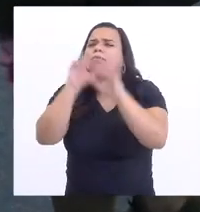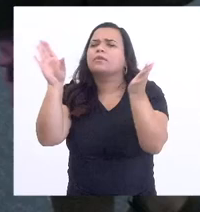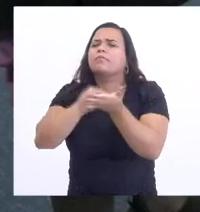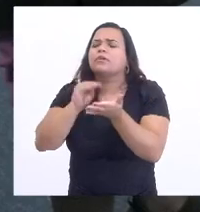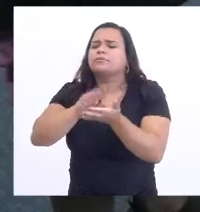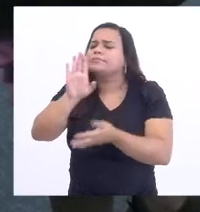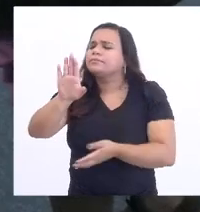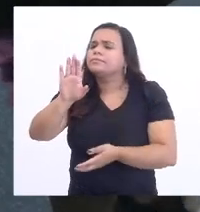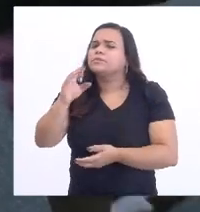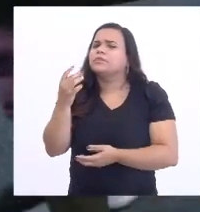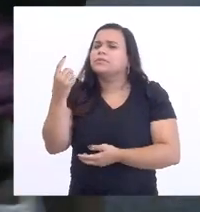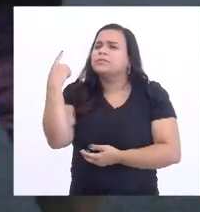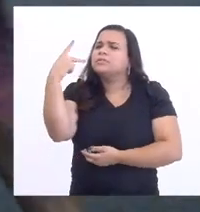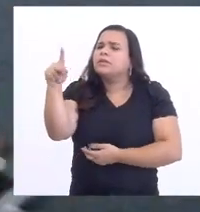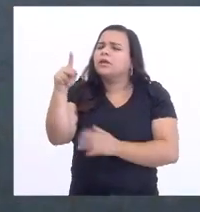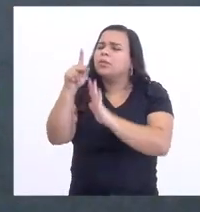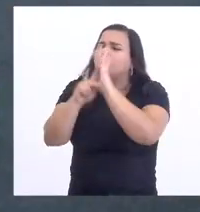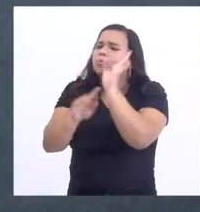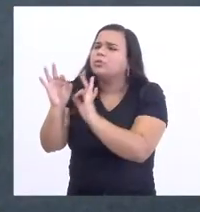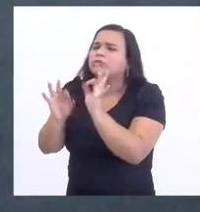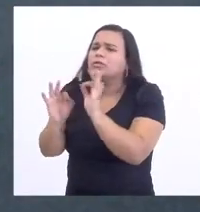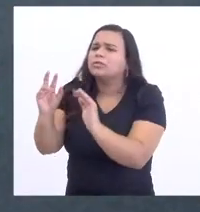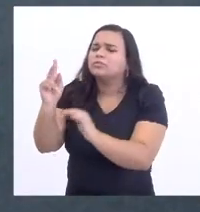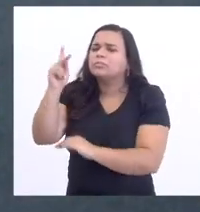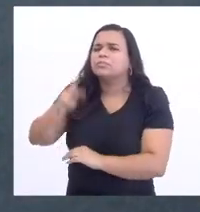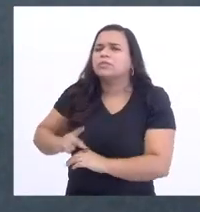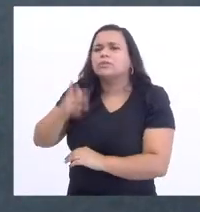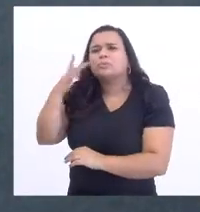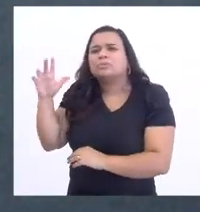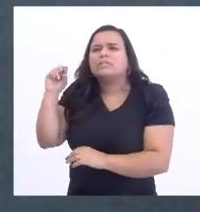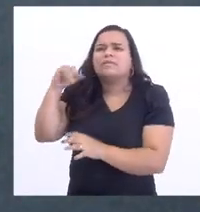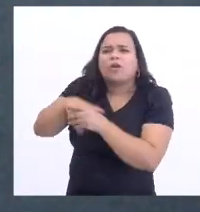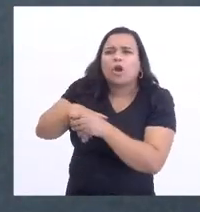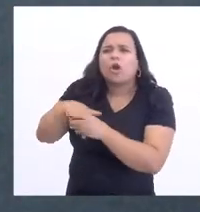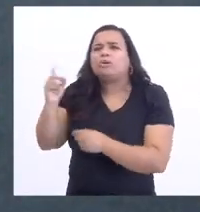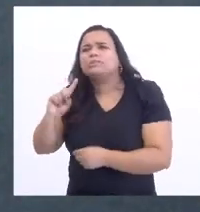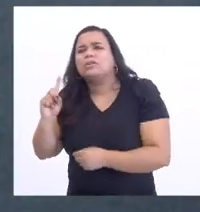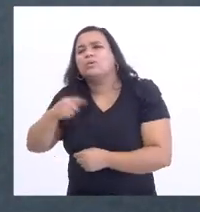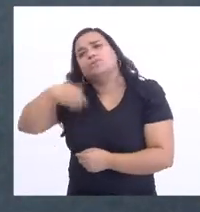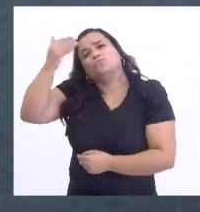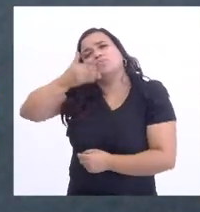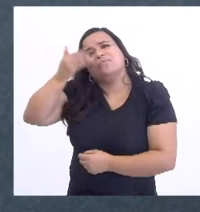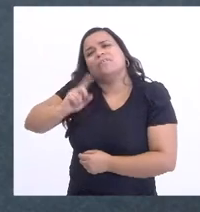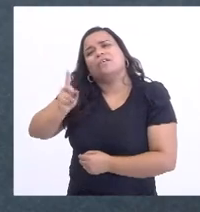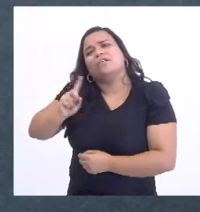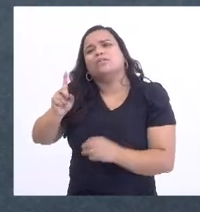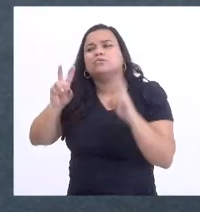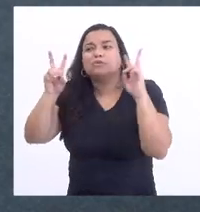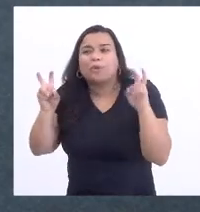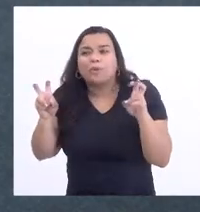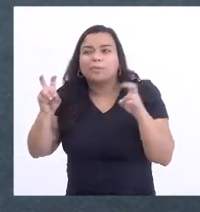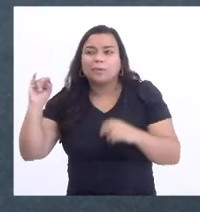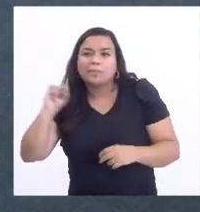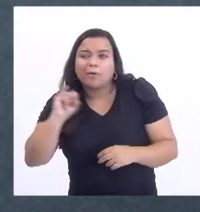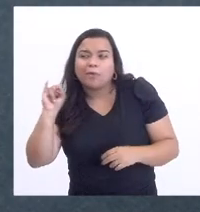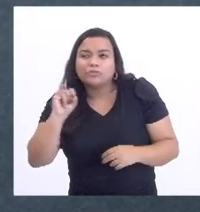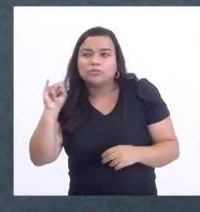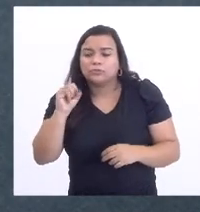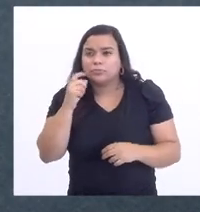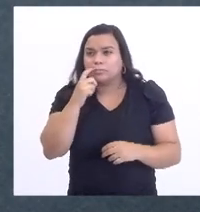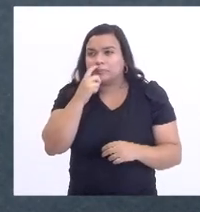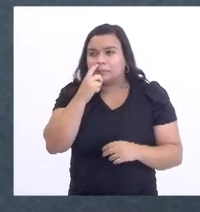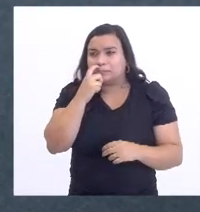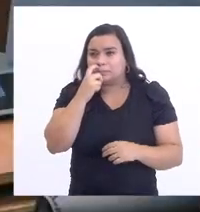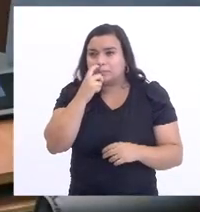Aquele projeto seu, que a gente... Eu não sei se votou ou não votou, mas eu não vi sobre o imposto.